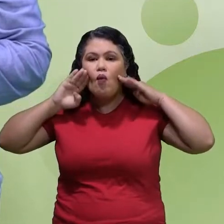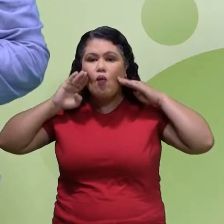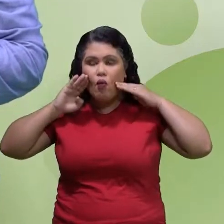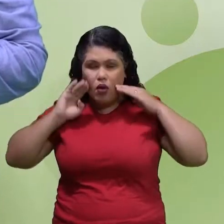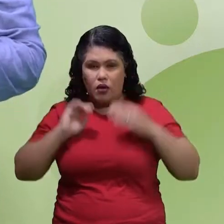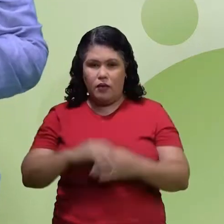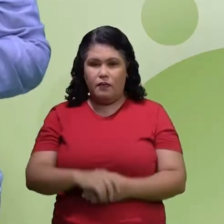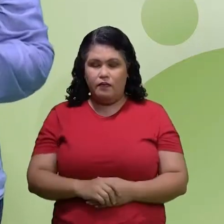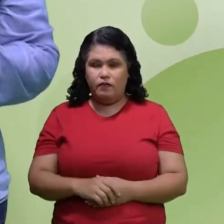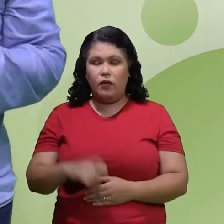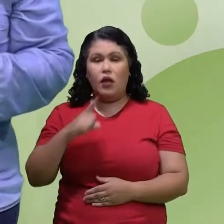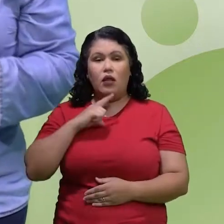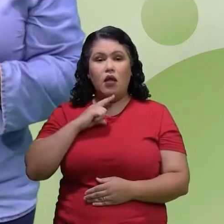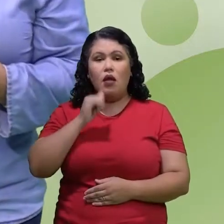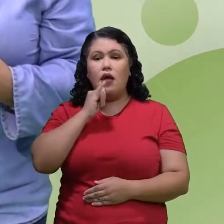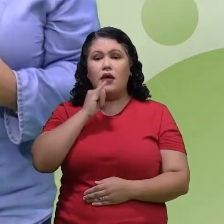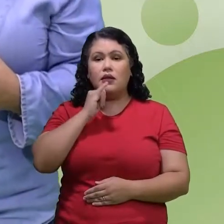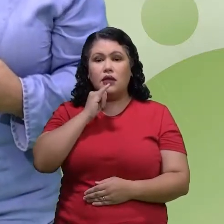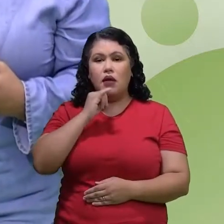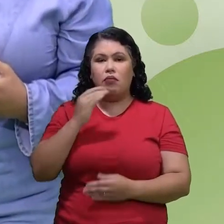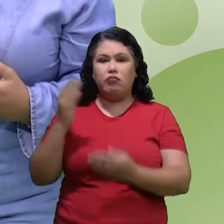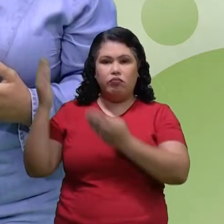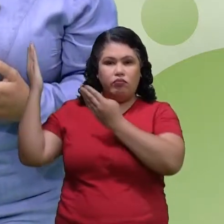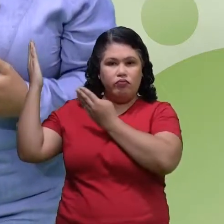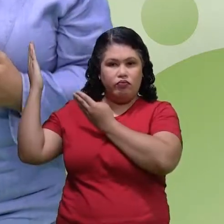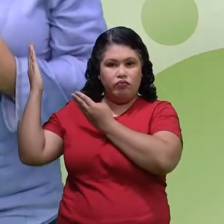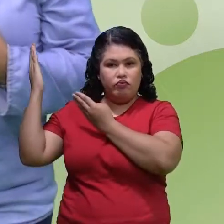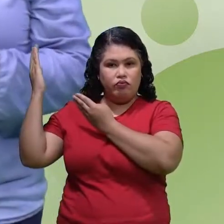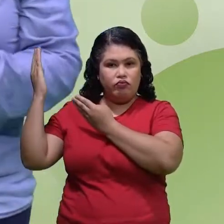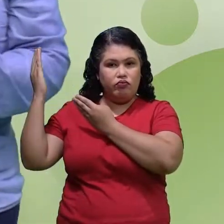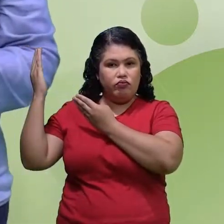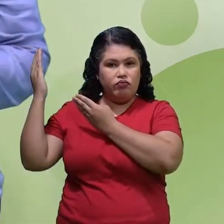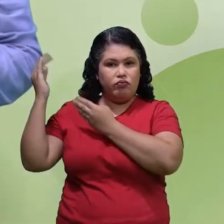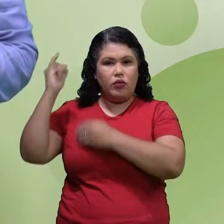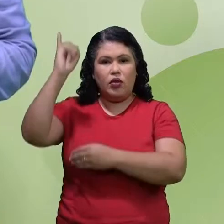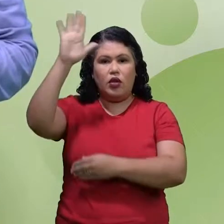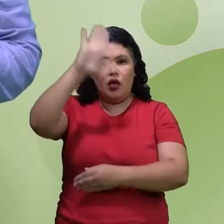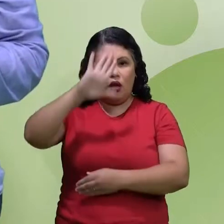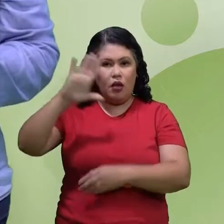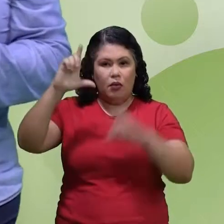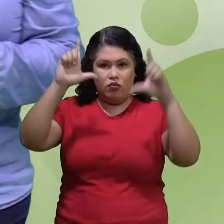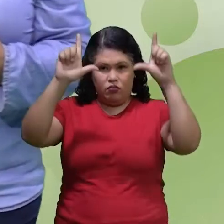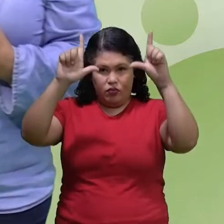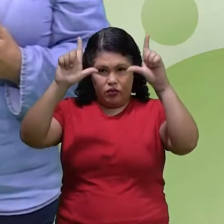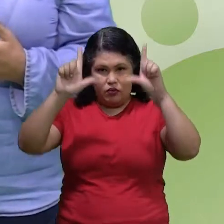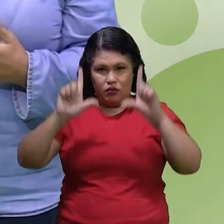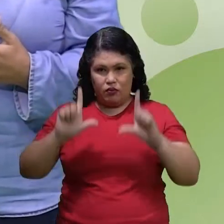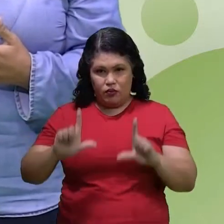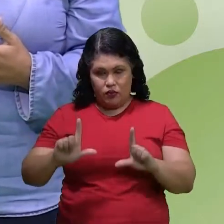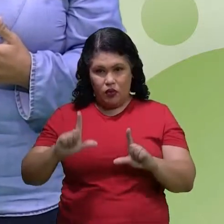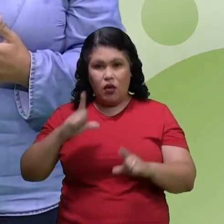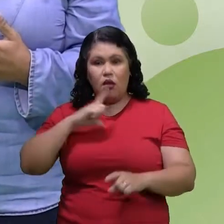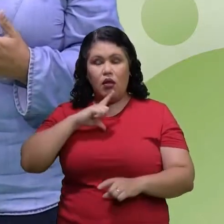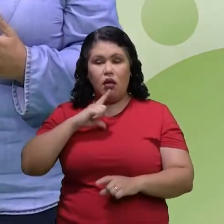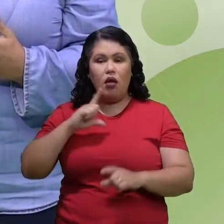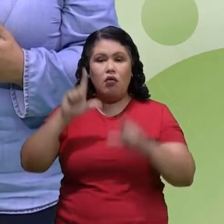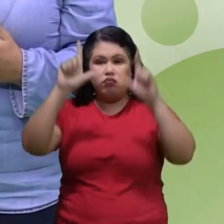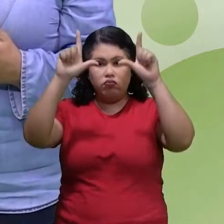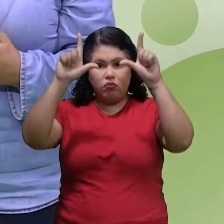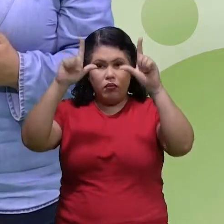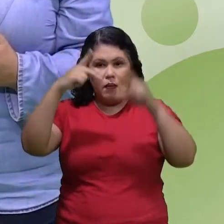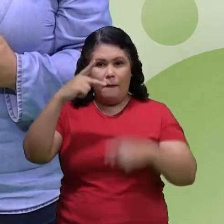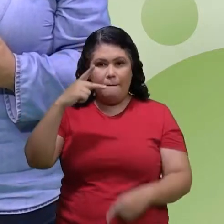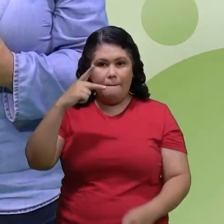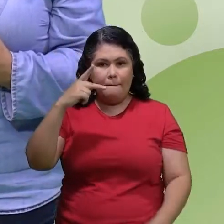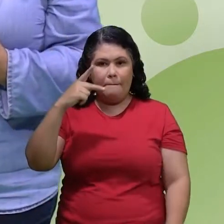aqui 2 exemplos. O pirarucu, não sei se vocês conhecem, mas é um dos nossos peixes bem conhecido, e o